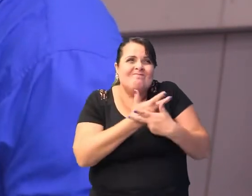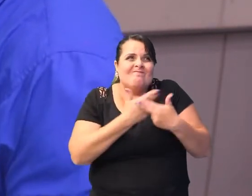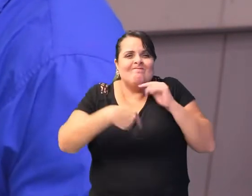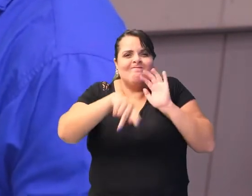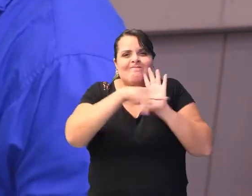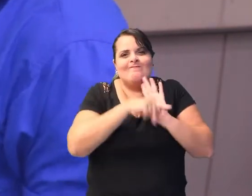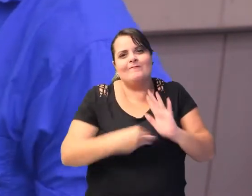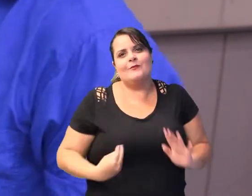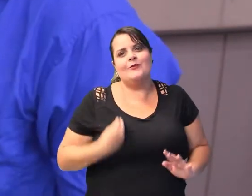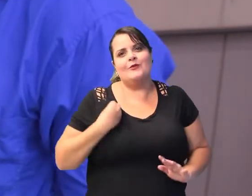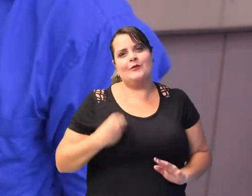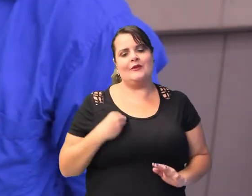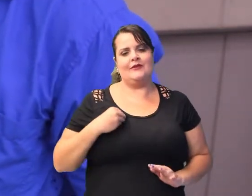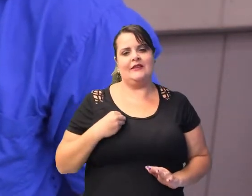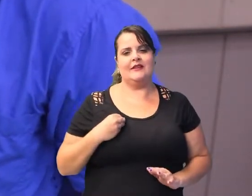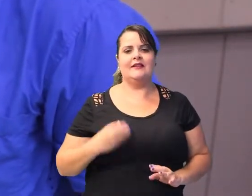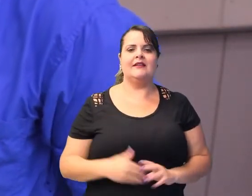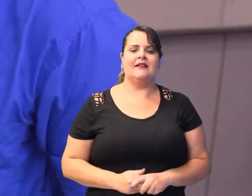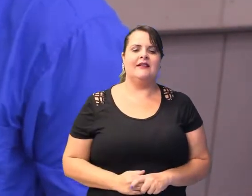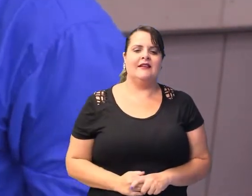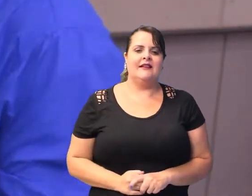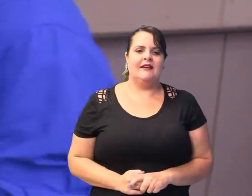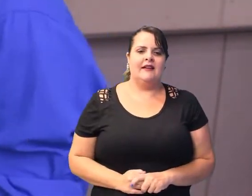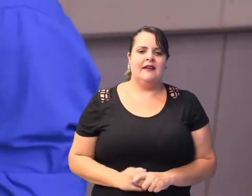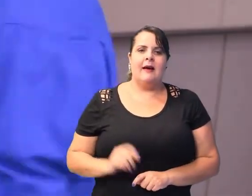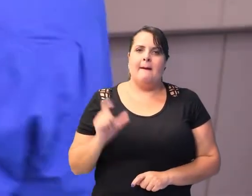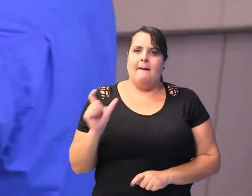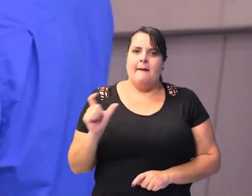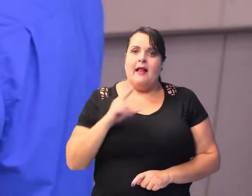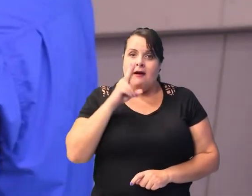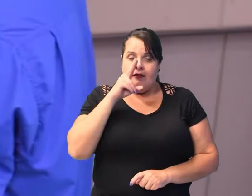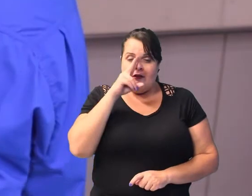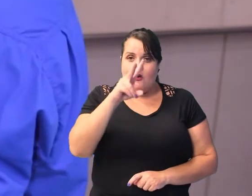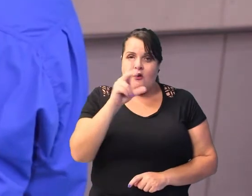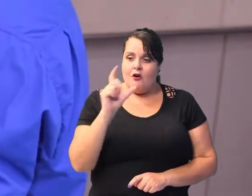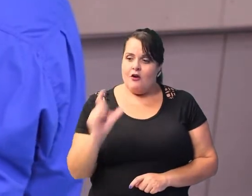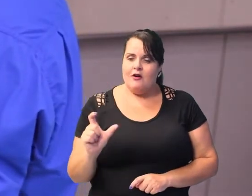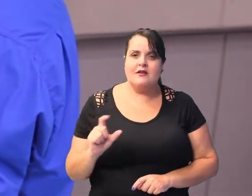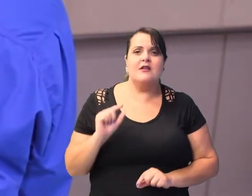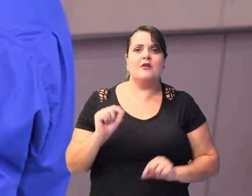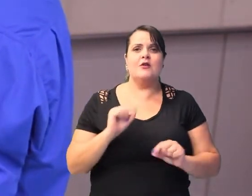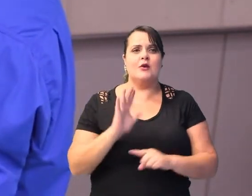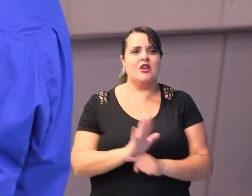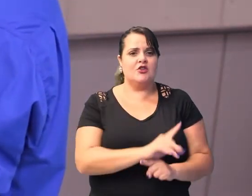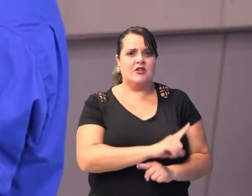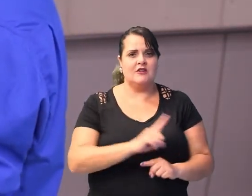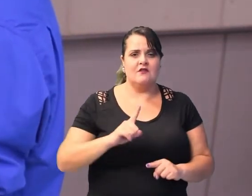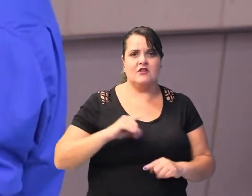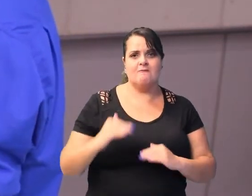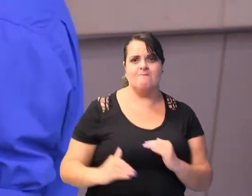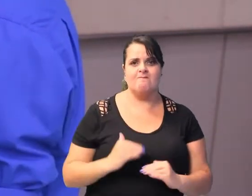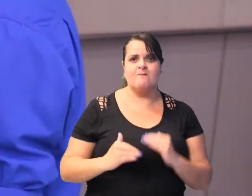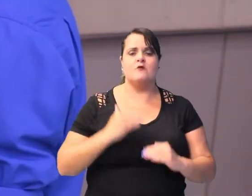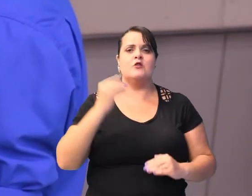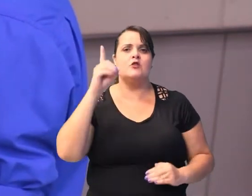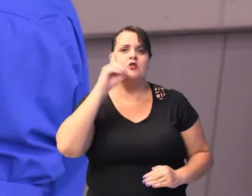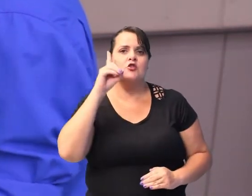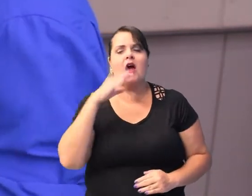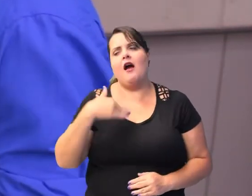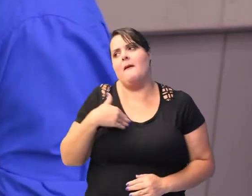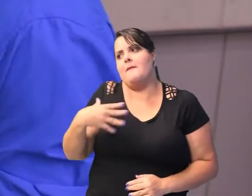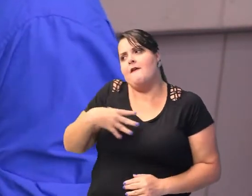não na maioria das vezes elas vão falar a verdade não há força o que mais dá força no dia a dia para vencer os obstáculos à minha família